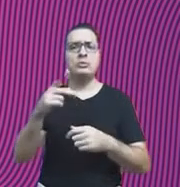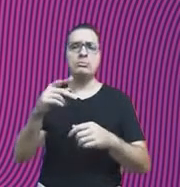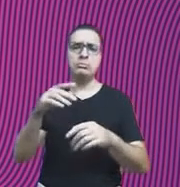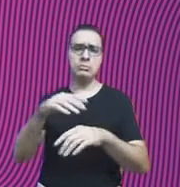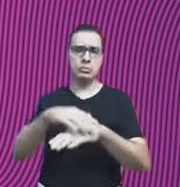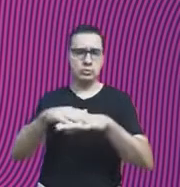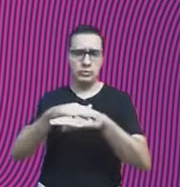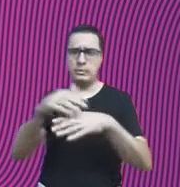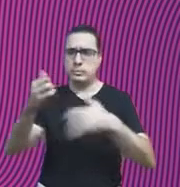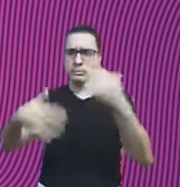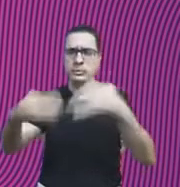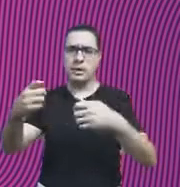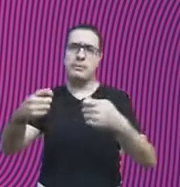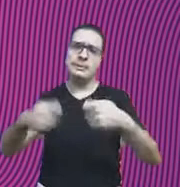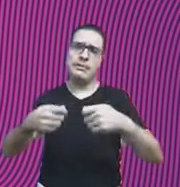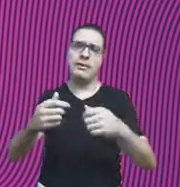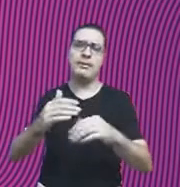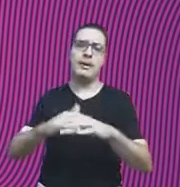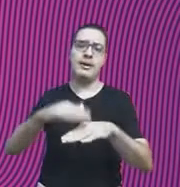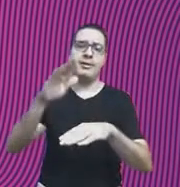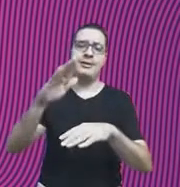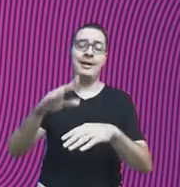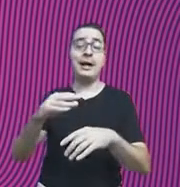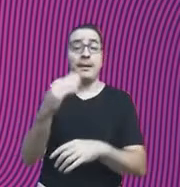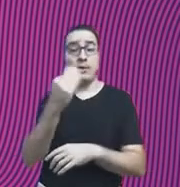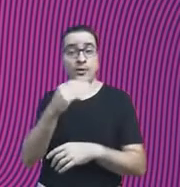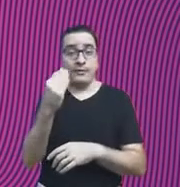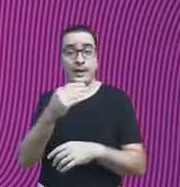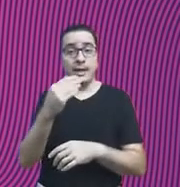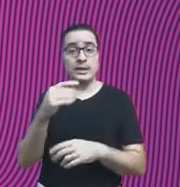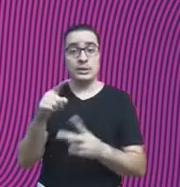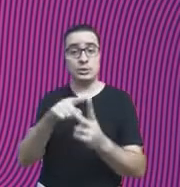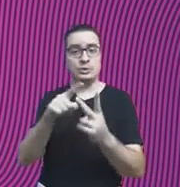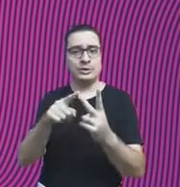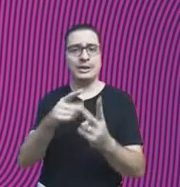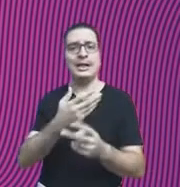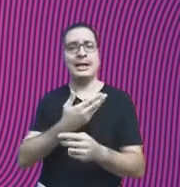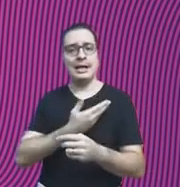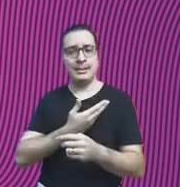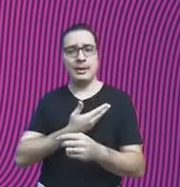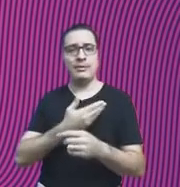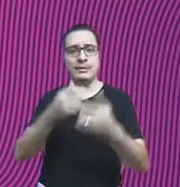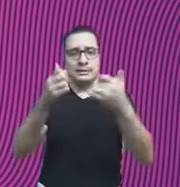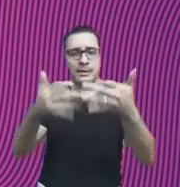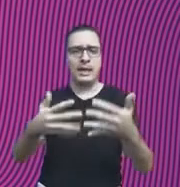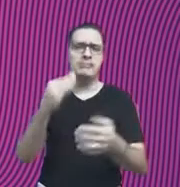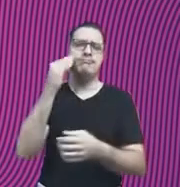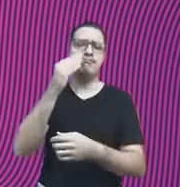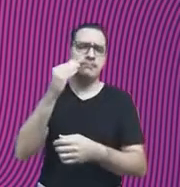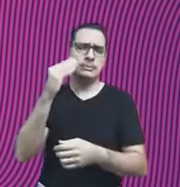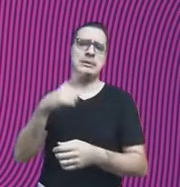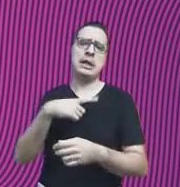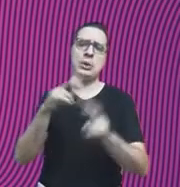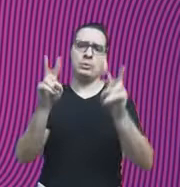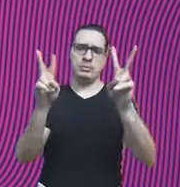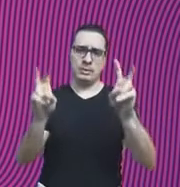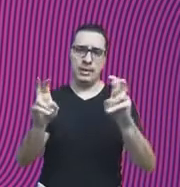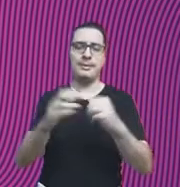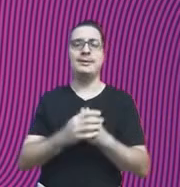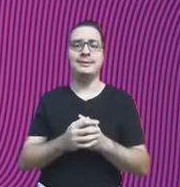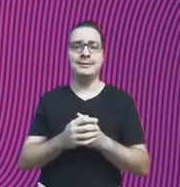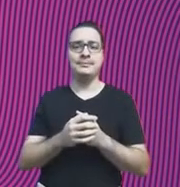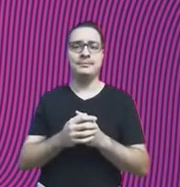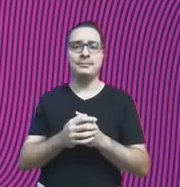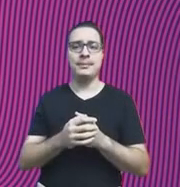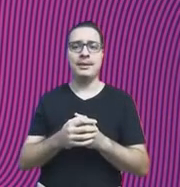Então, aproveitem. Os dois colegas que vão falar são muito experientes no assunto e eu vou